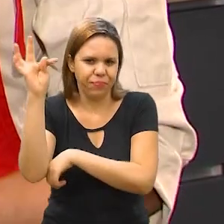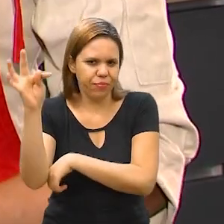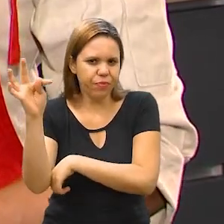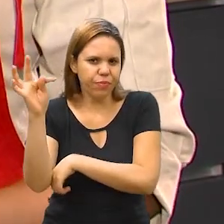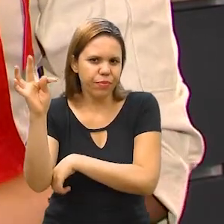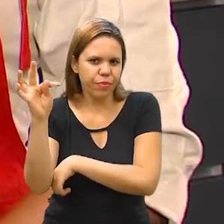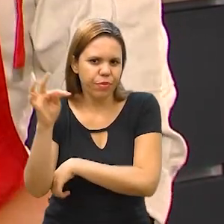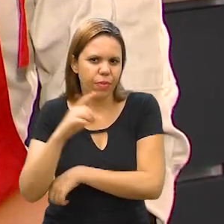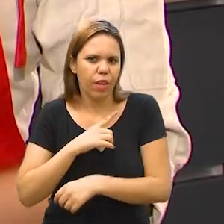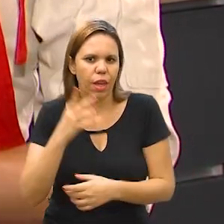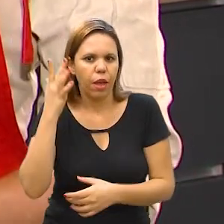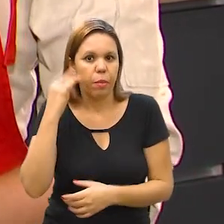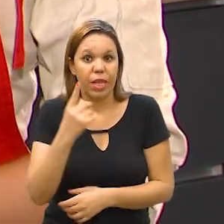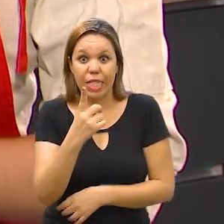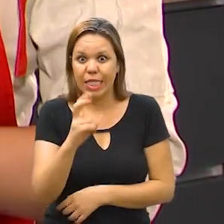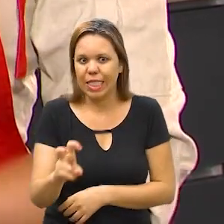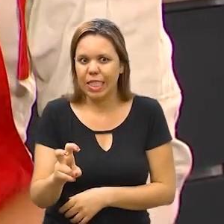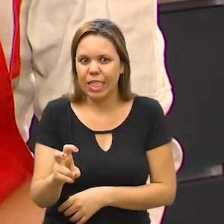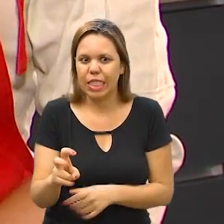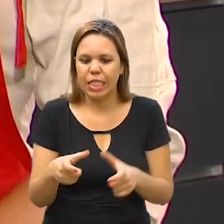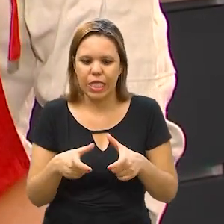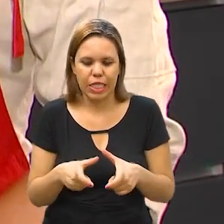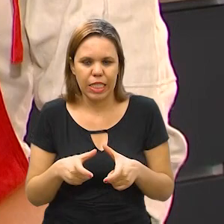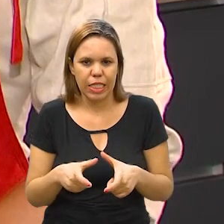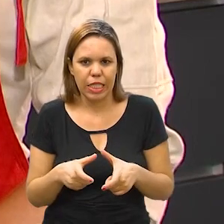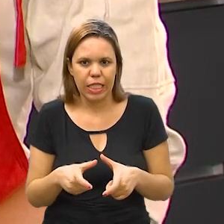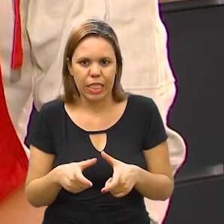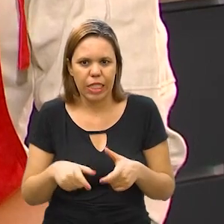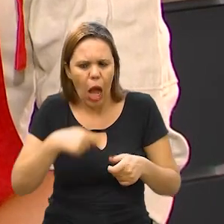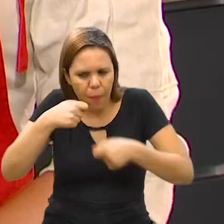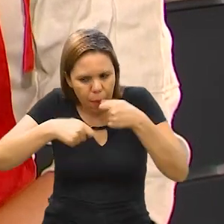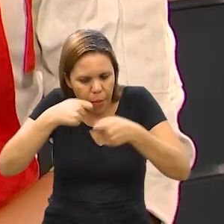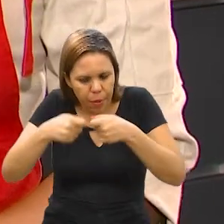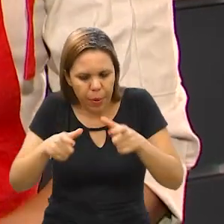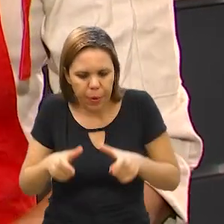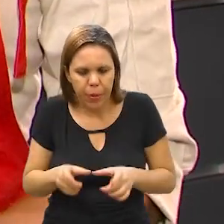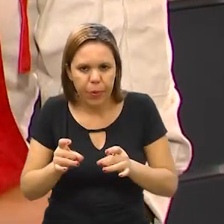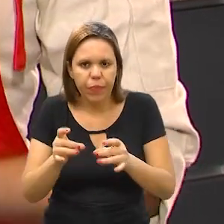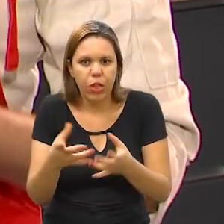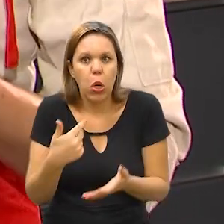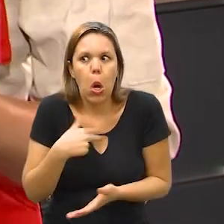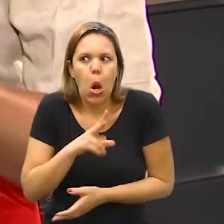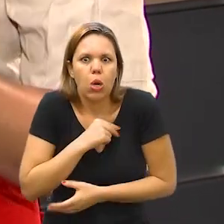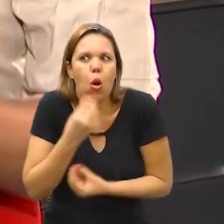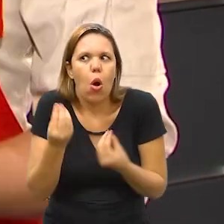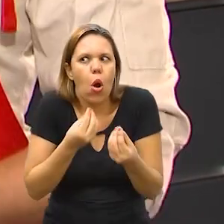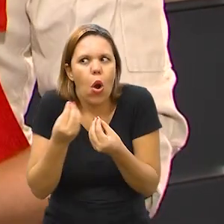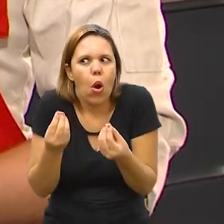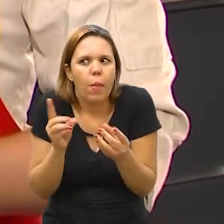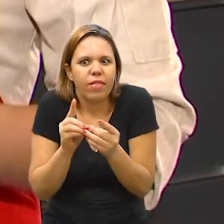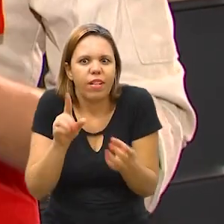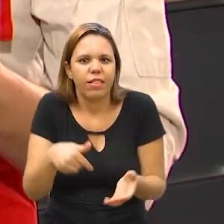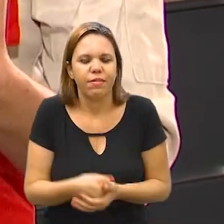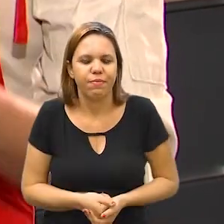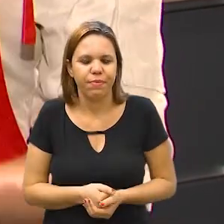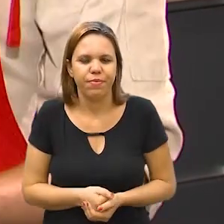olha, eu tenho para você amanhã mais 15 pedidos de marmitex. Eu falei, nossa, mas eu não tenho nem como te